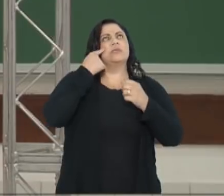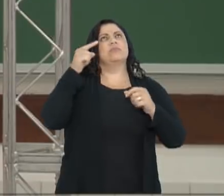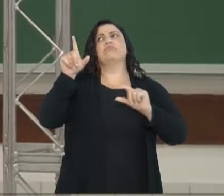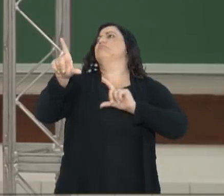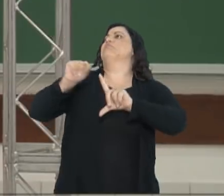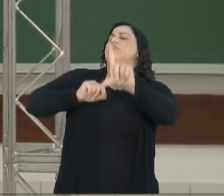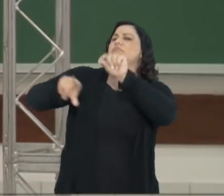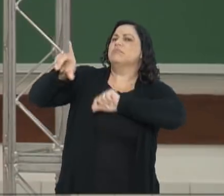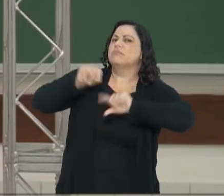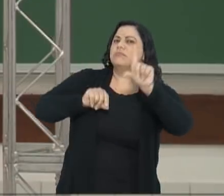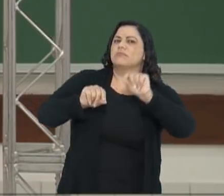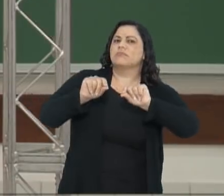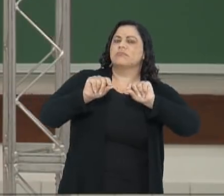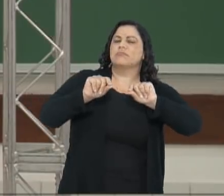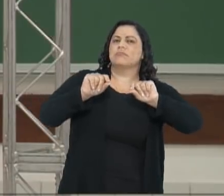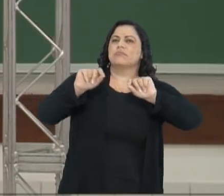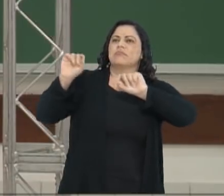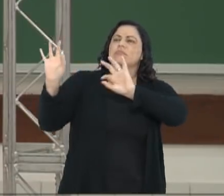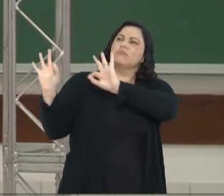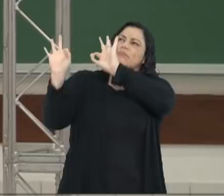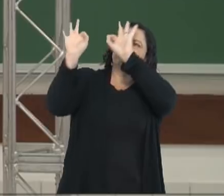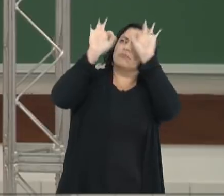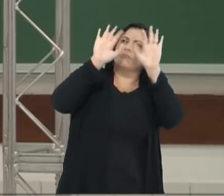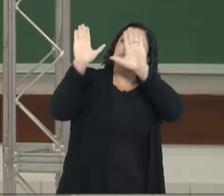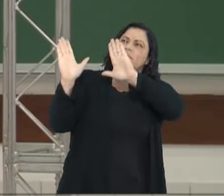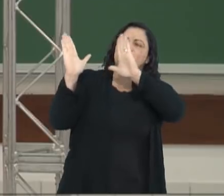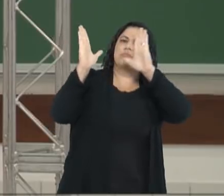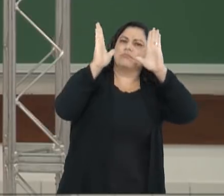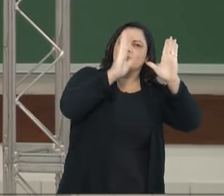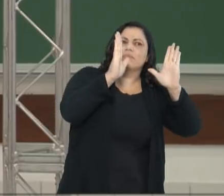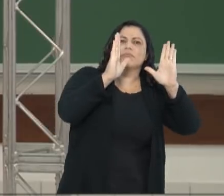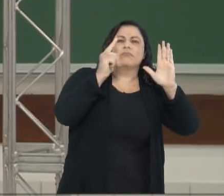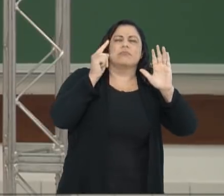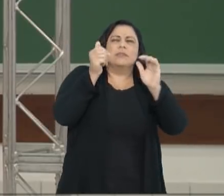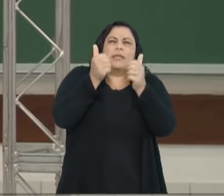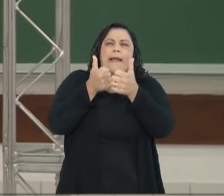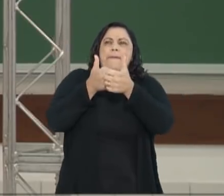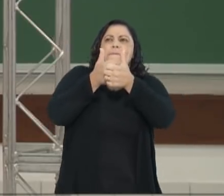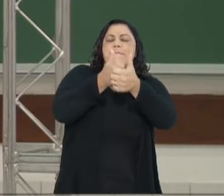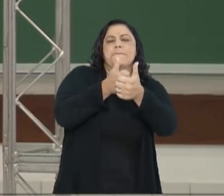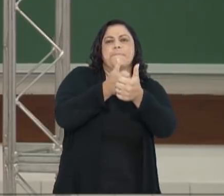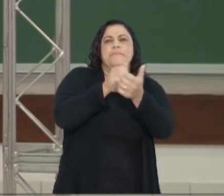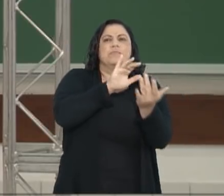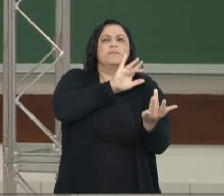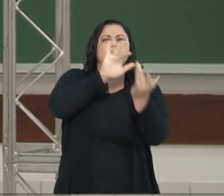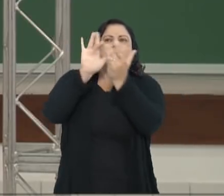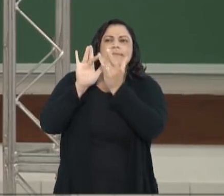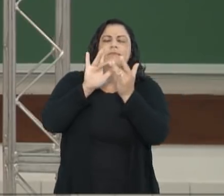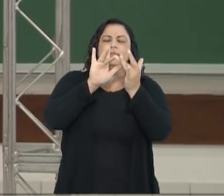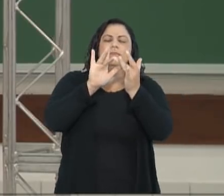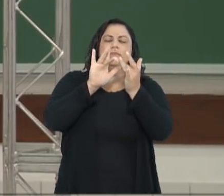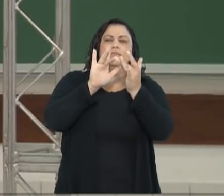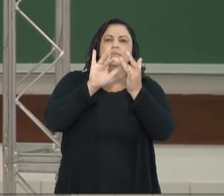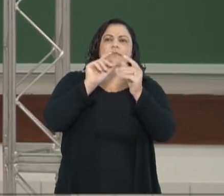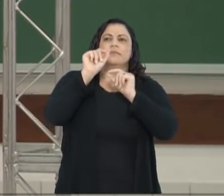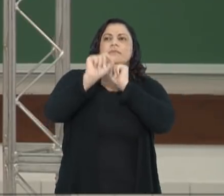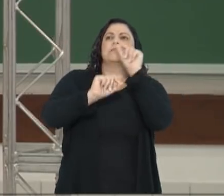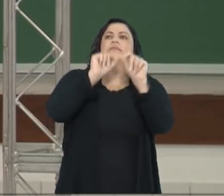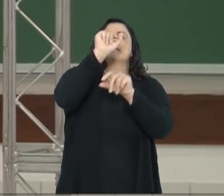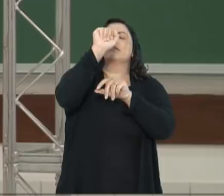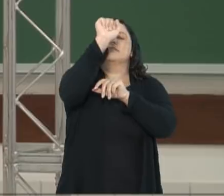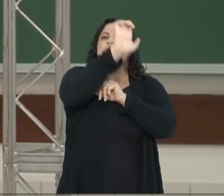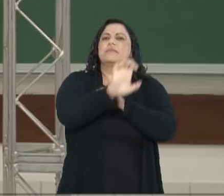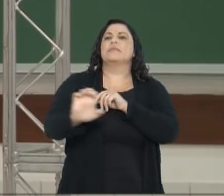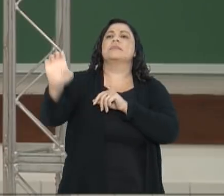de imagens para a gente tentar aproximar um pouquinho vocês dessa ideia do continente europeu, né? O que